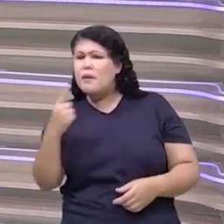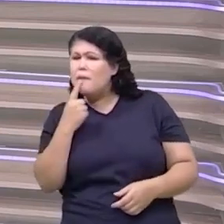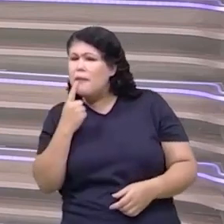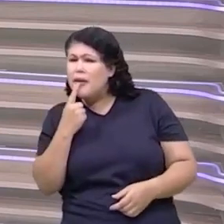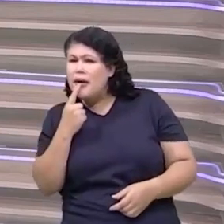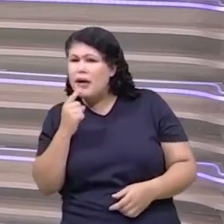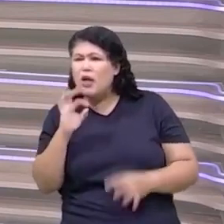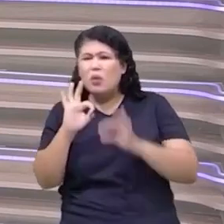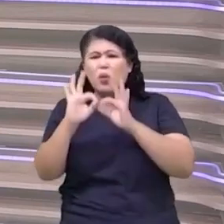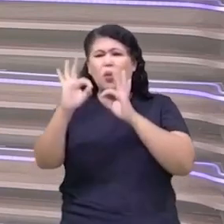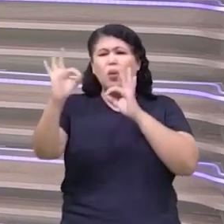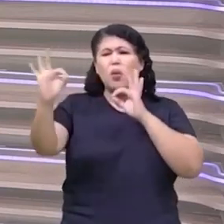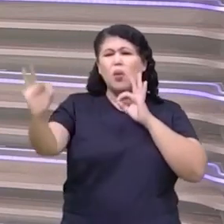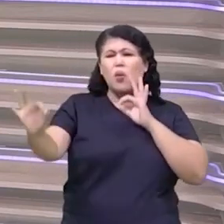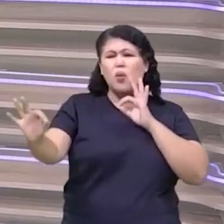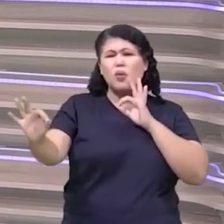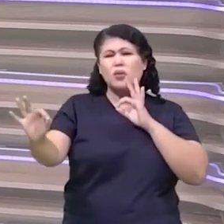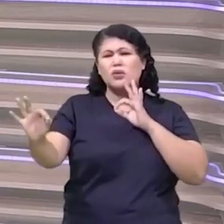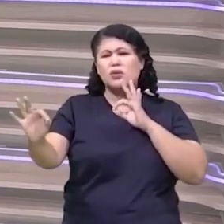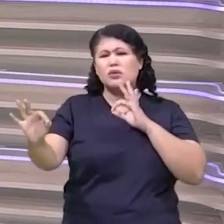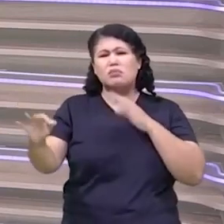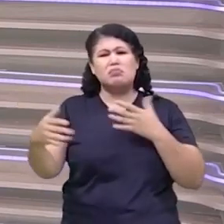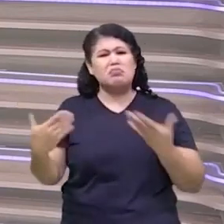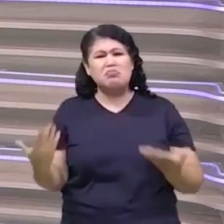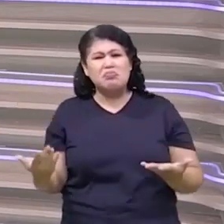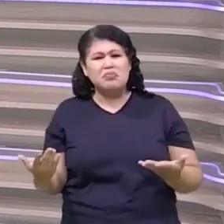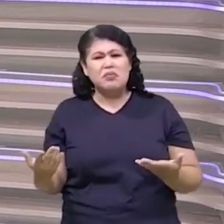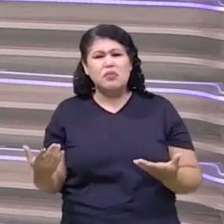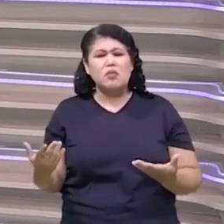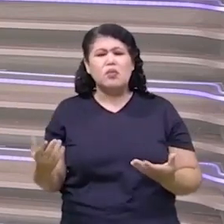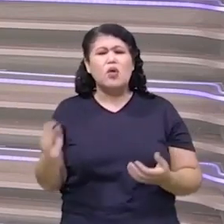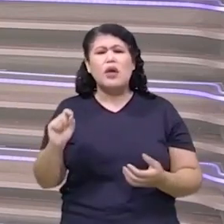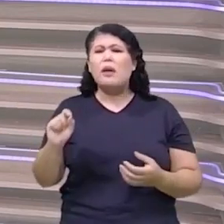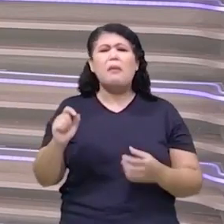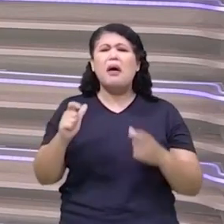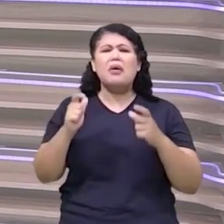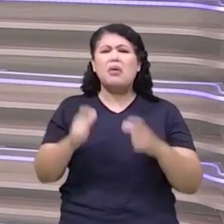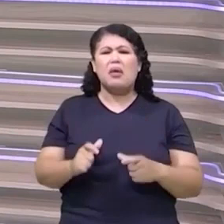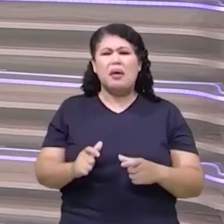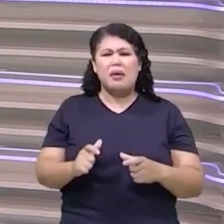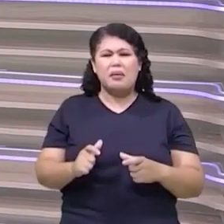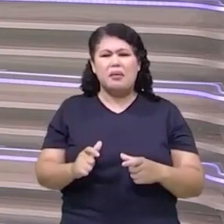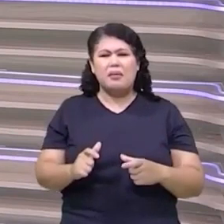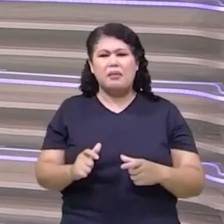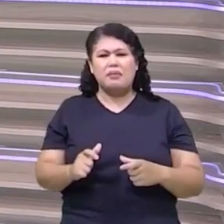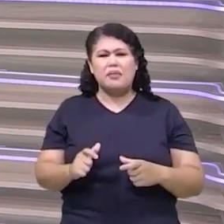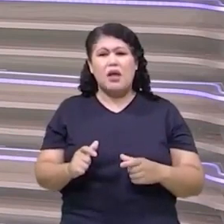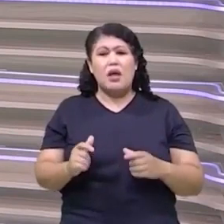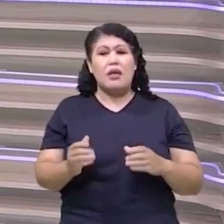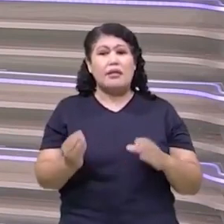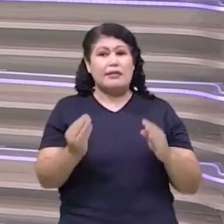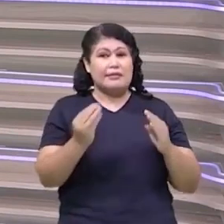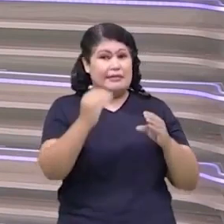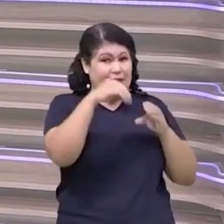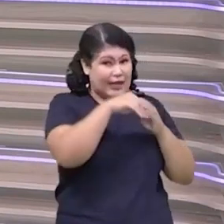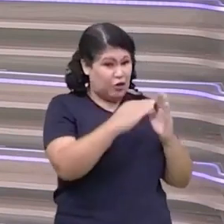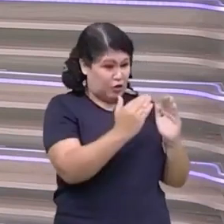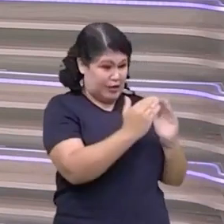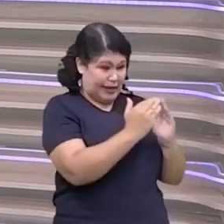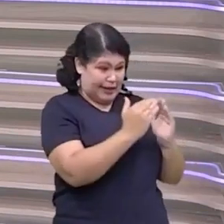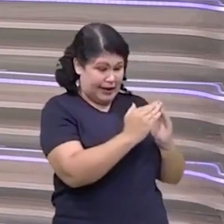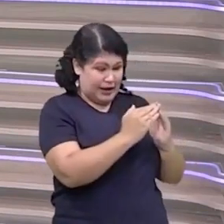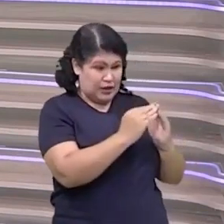perto, longe, né? O que mais que a gente pode dizer? Na casa do fulano, na casa